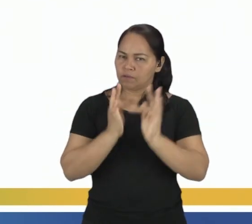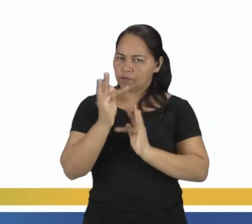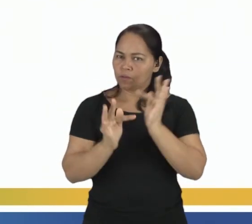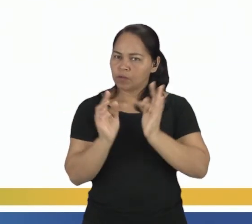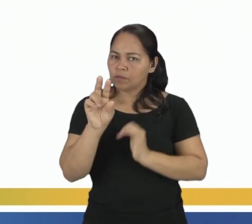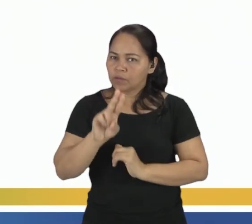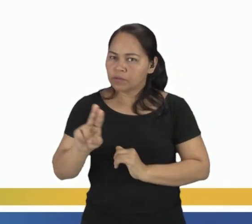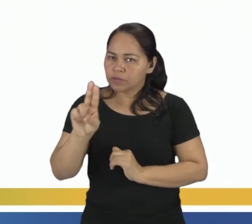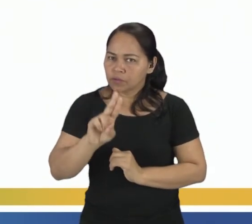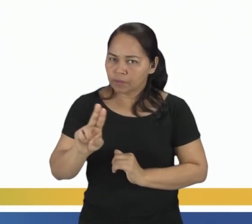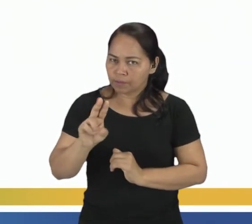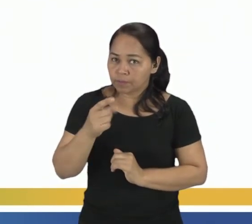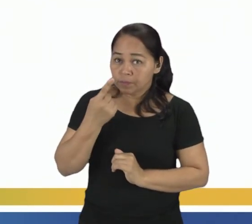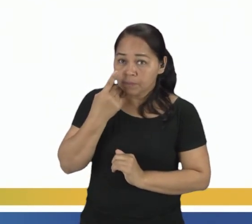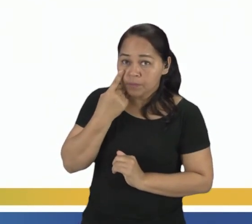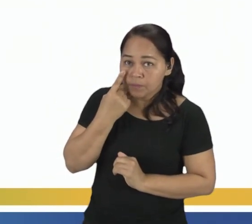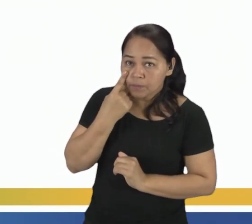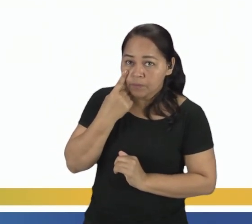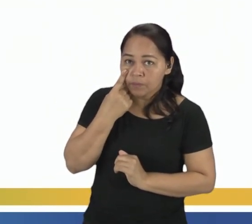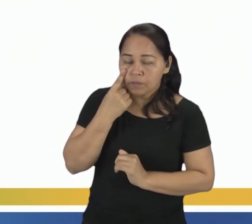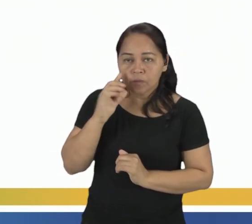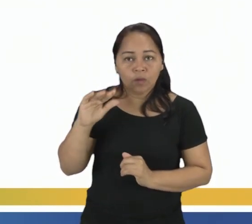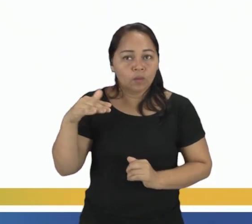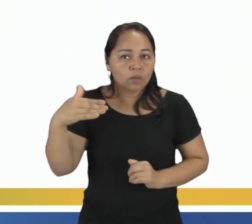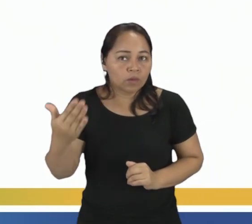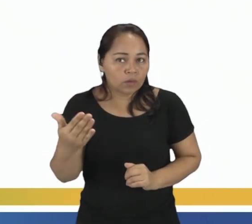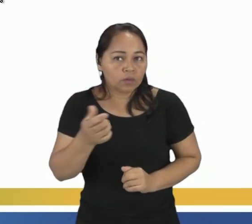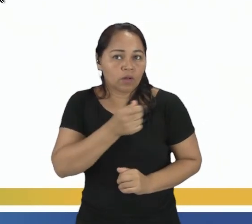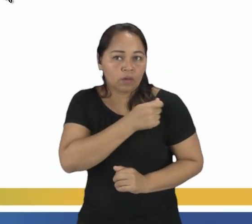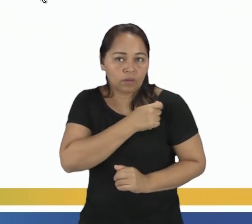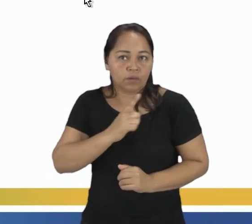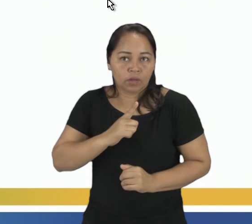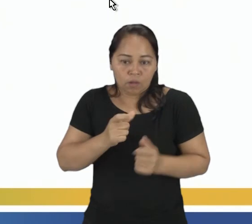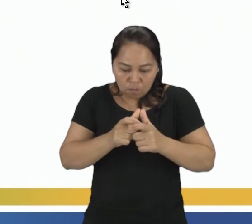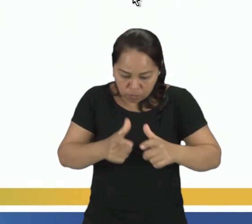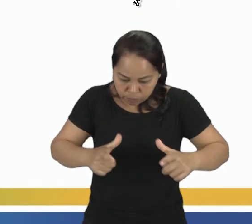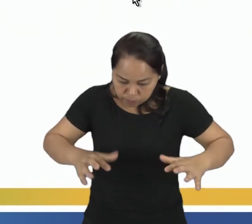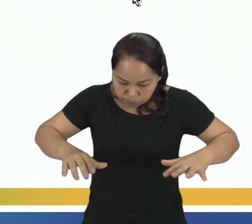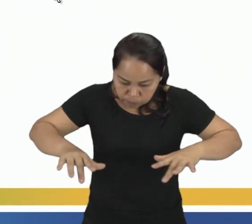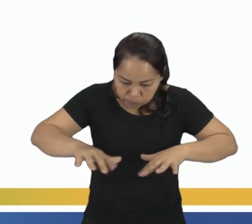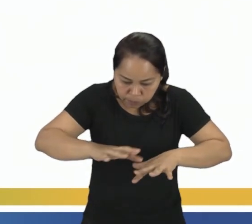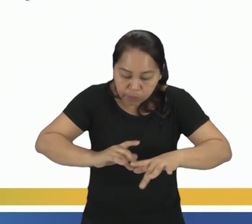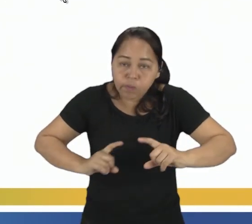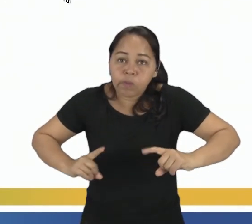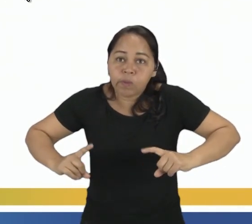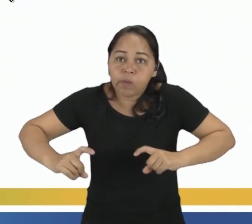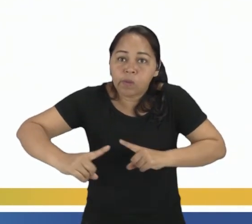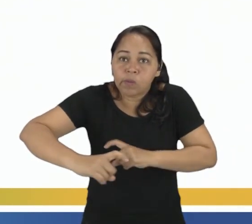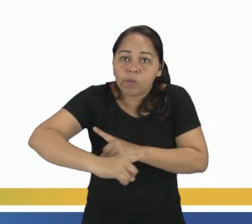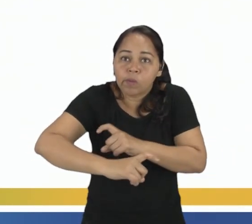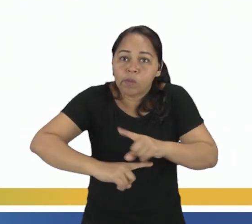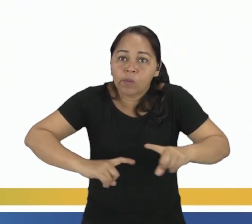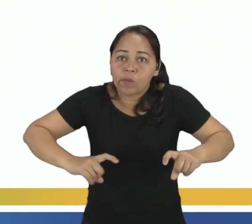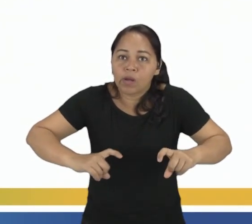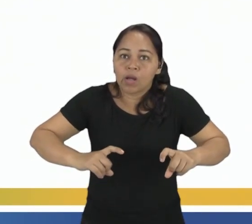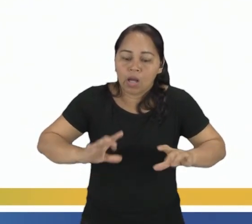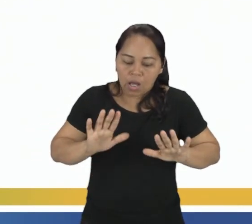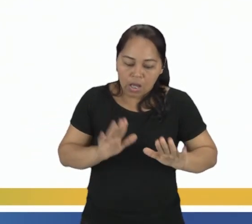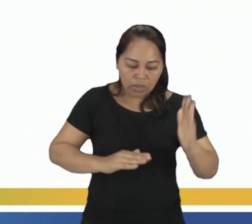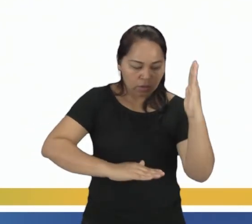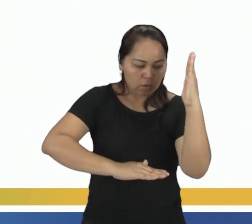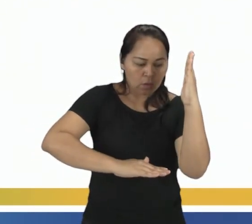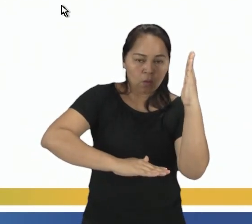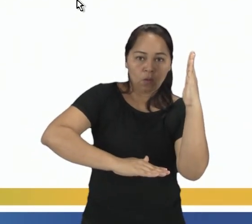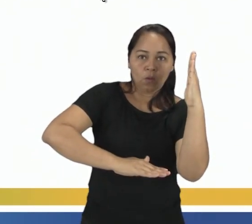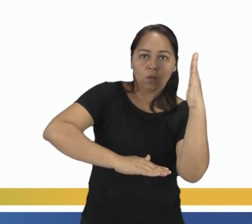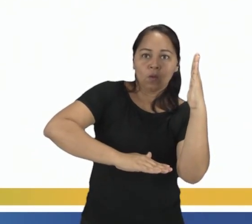que ele está perguntando aqui, ó, quando o estudante obtém o maior número possível de bactérias, a temperatura no interior dessa estufa vai